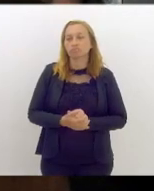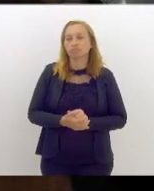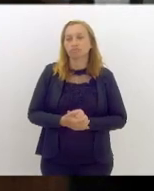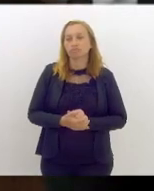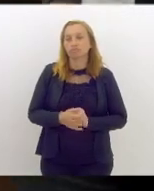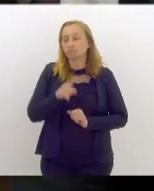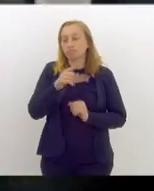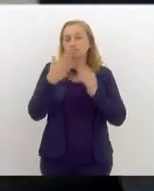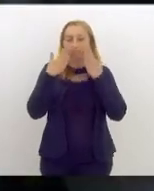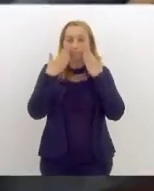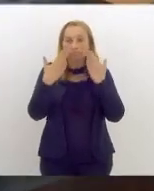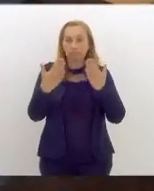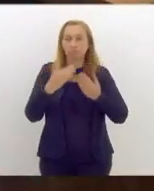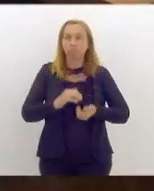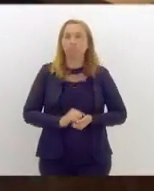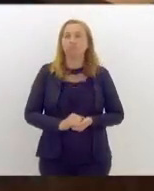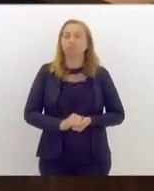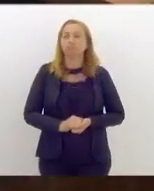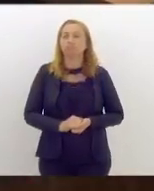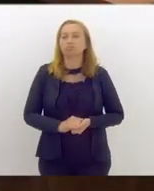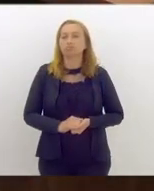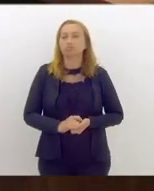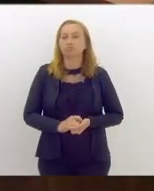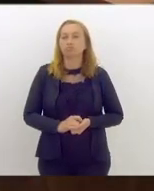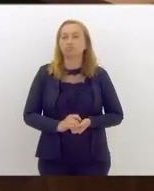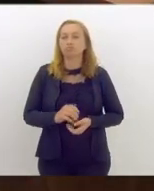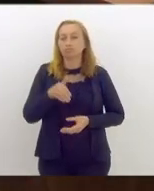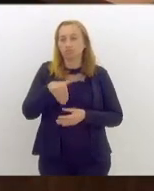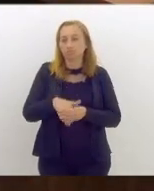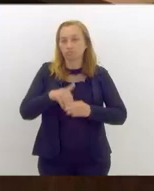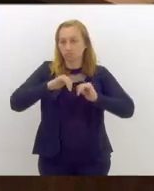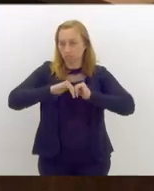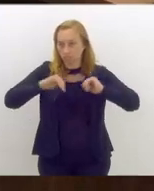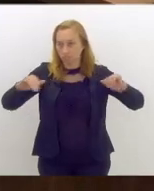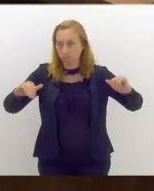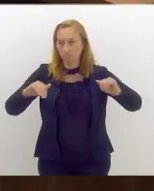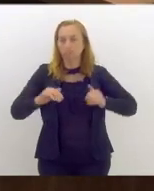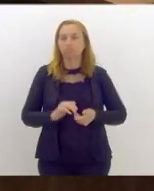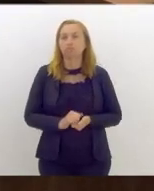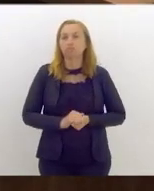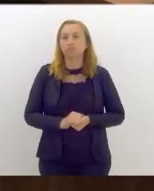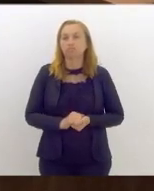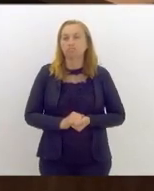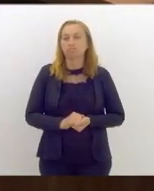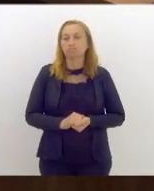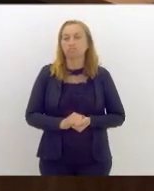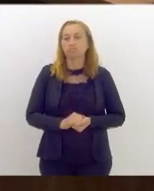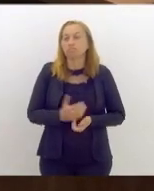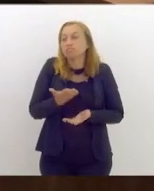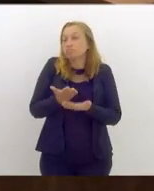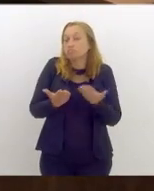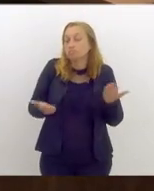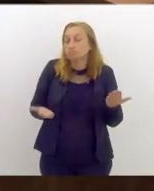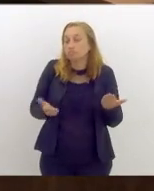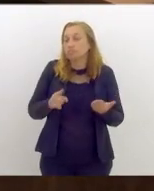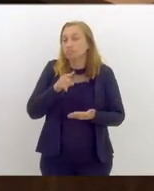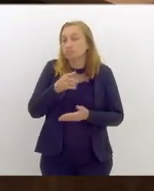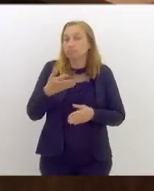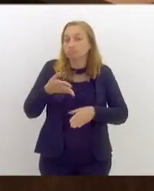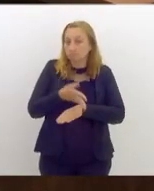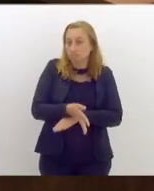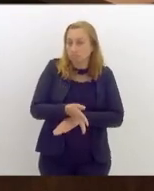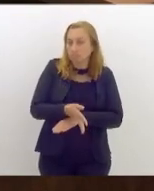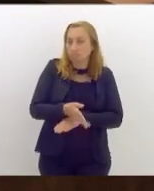você apresenta um voto em separado e derrotado você chega